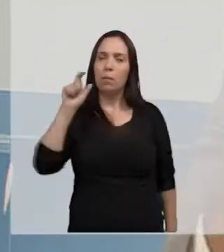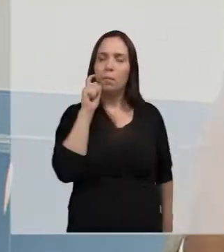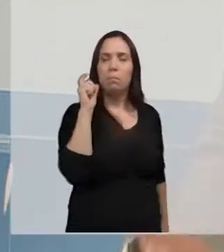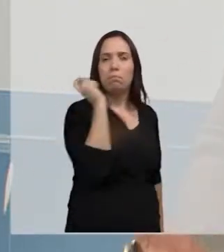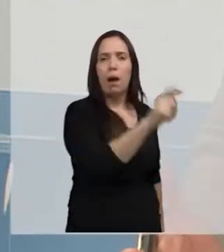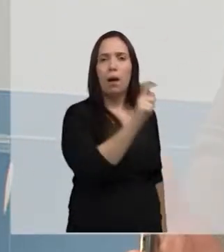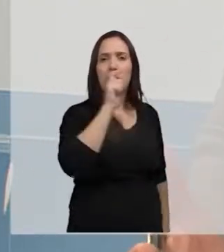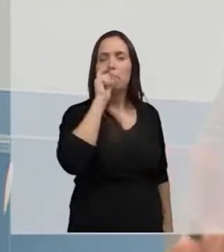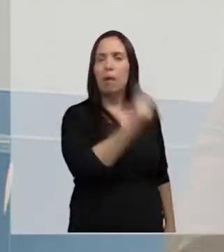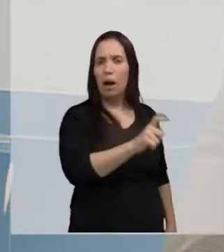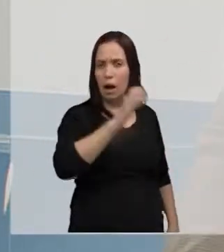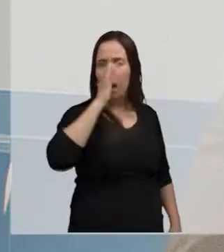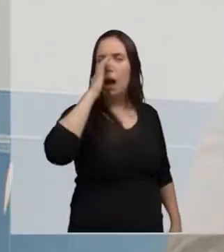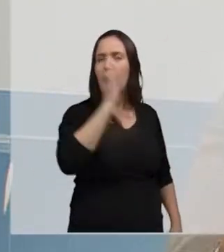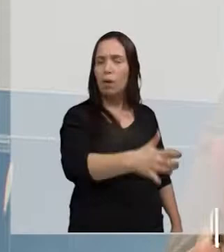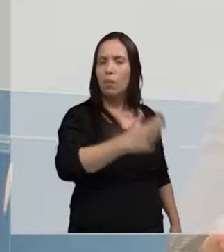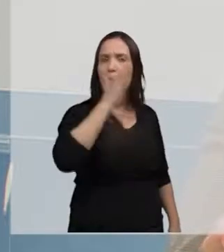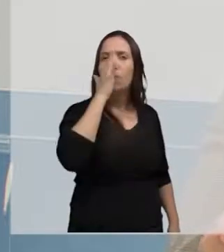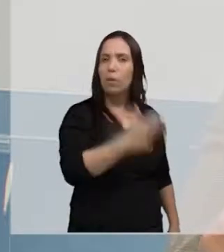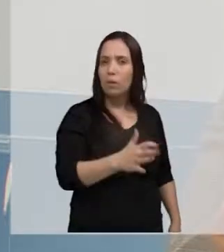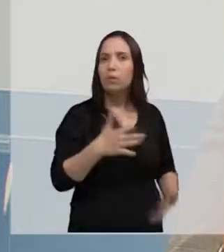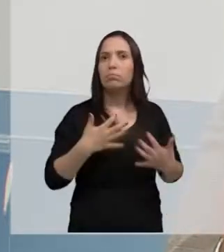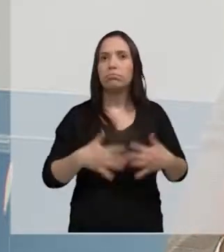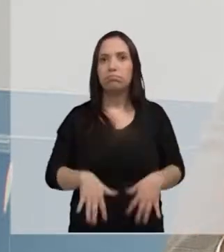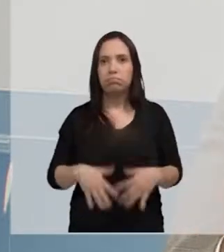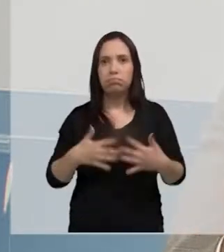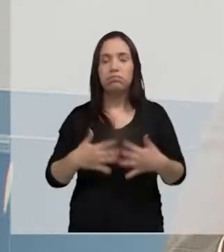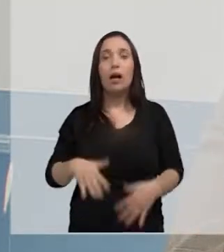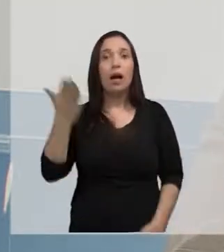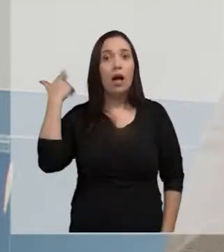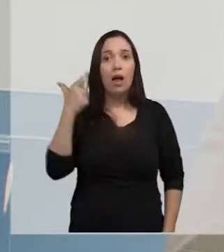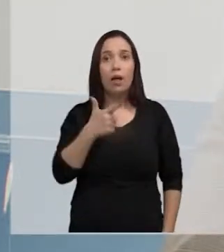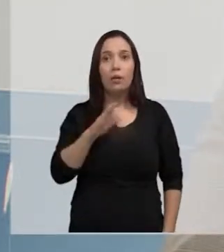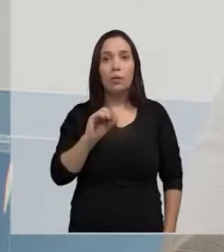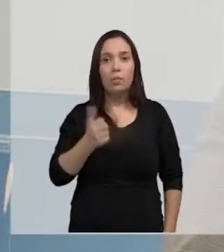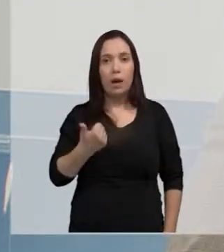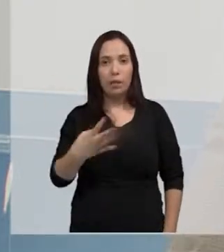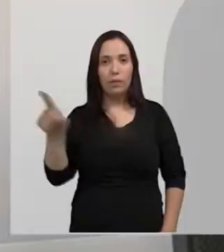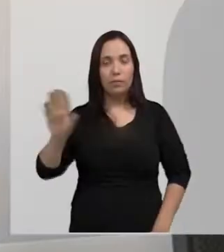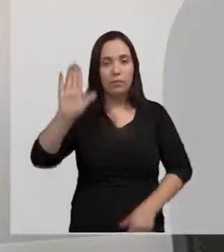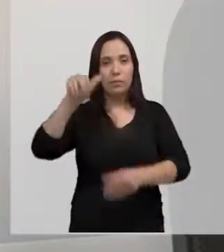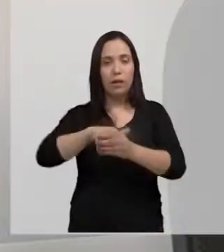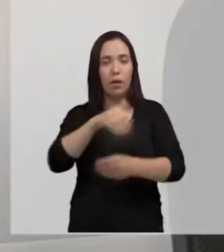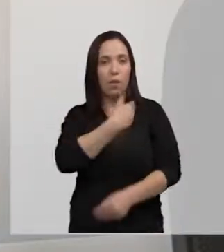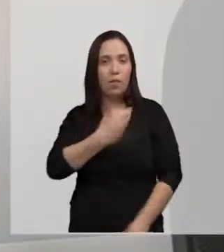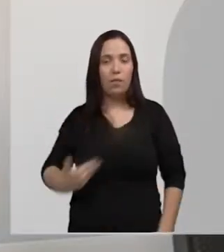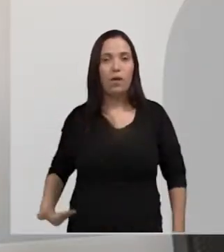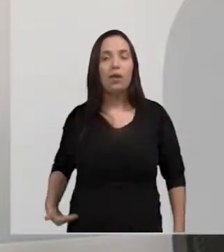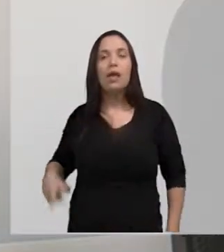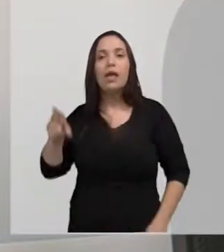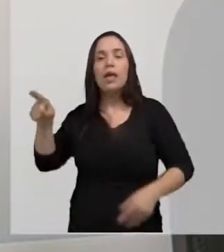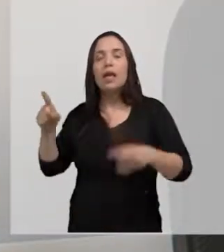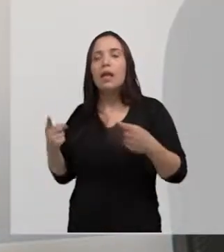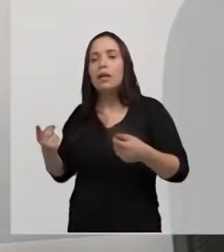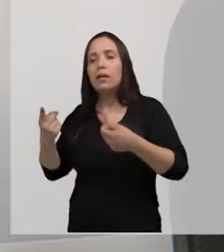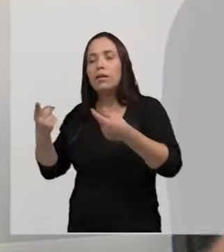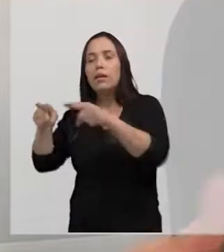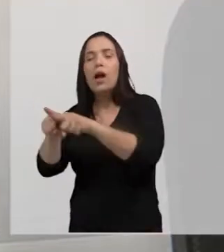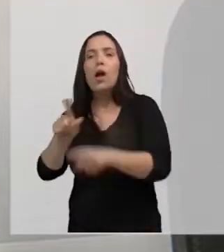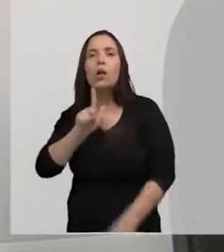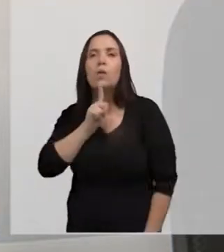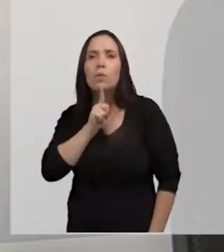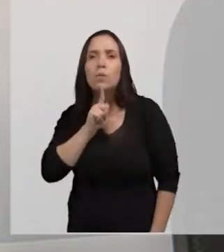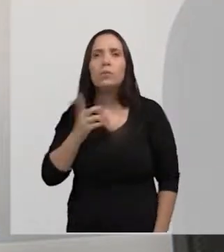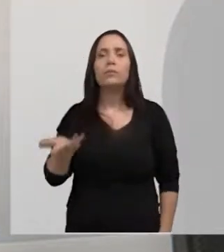coisas absurdas, fez acusações seríssimas. Em 2014, quando ele foi candidato ao governo, ele se juntou com os setores da oposição, Lúcio